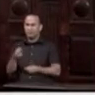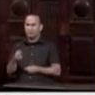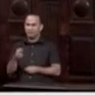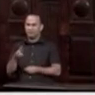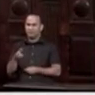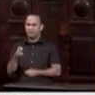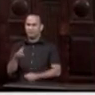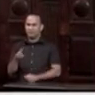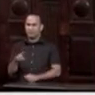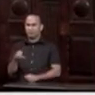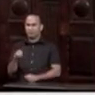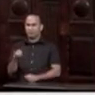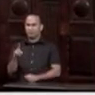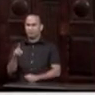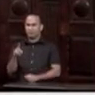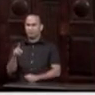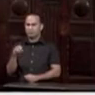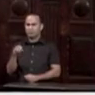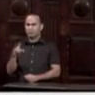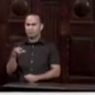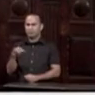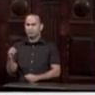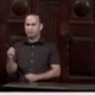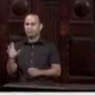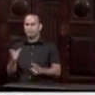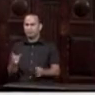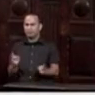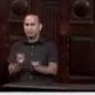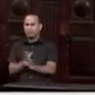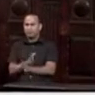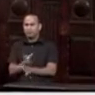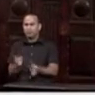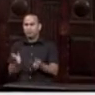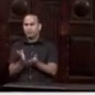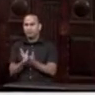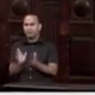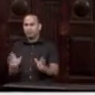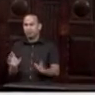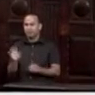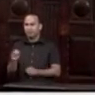unidades prontas, que hoje estão se deteriorando,